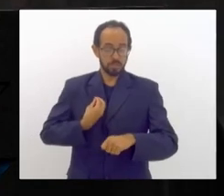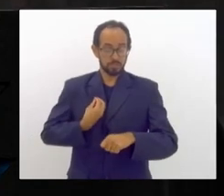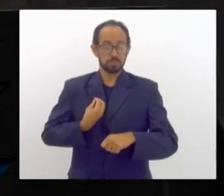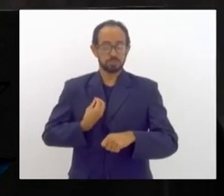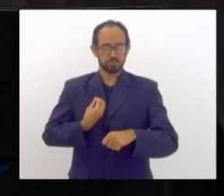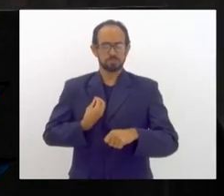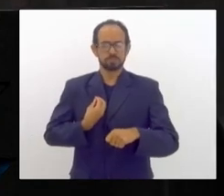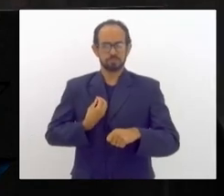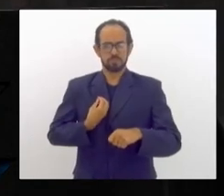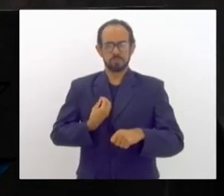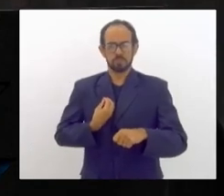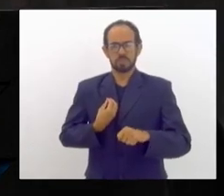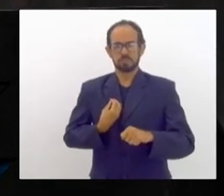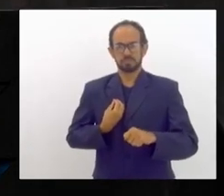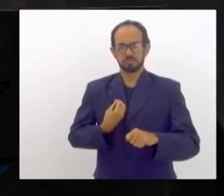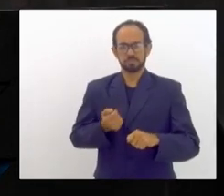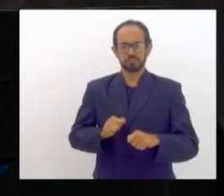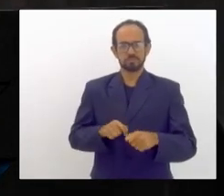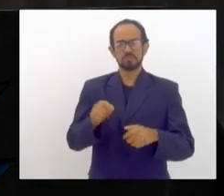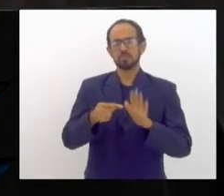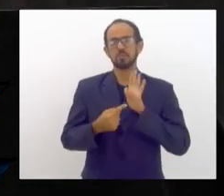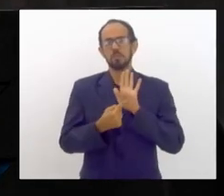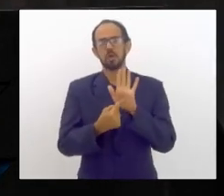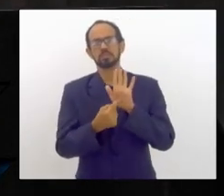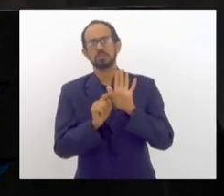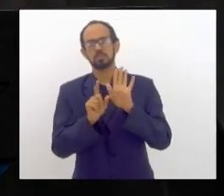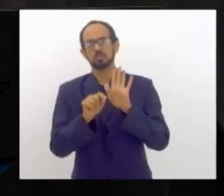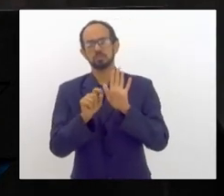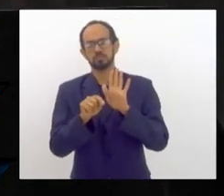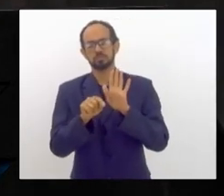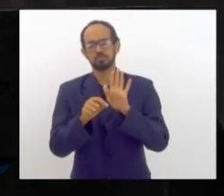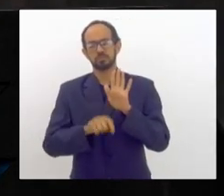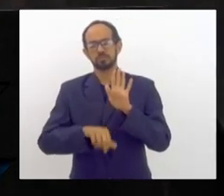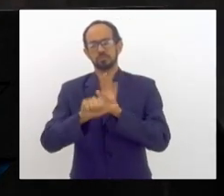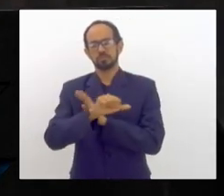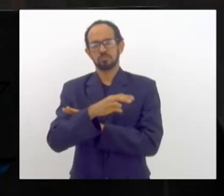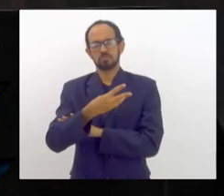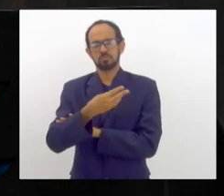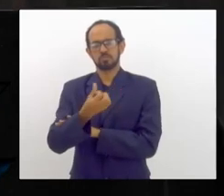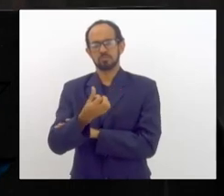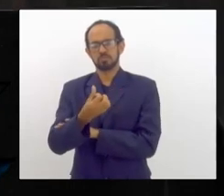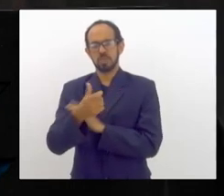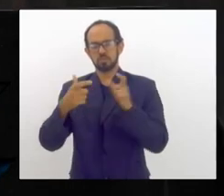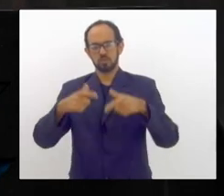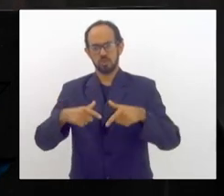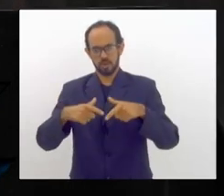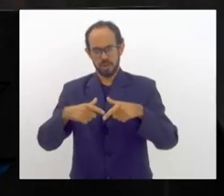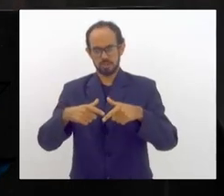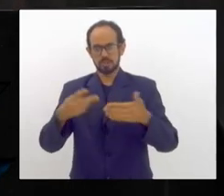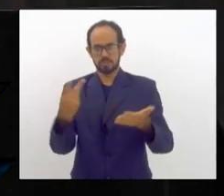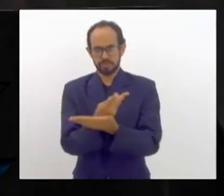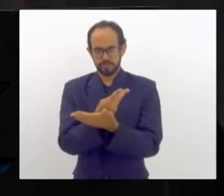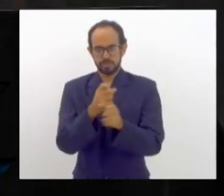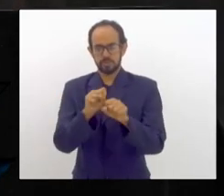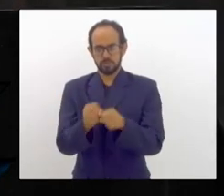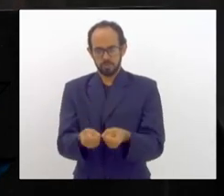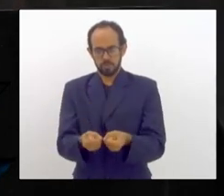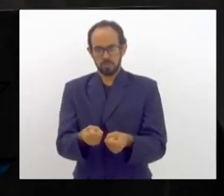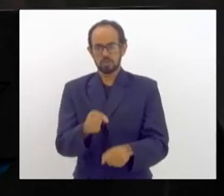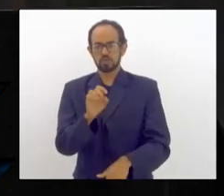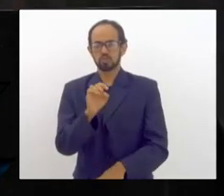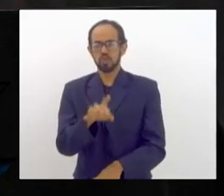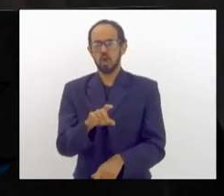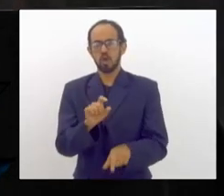nesse levantamento, aponta que dos 136 locais atingidos em Petrópolis, apenas